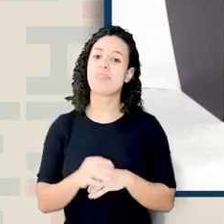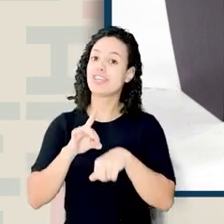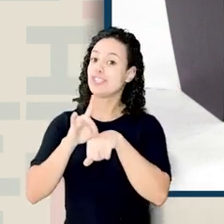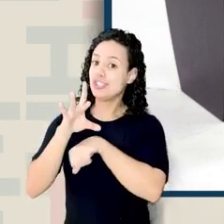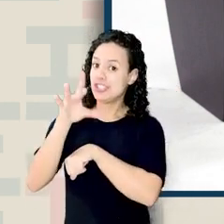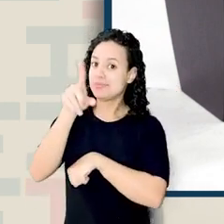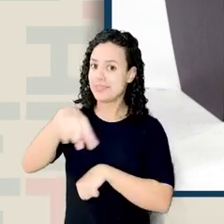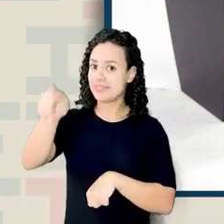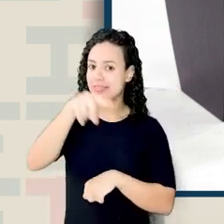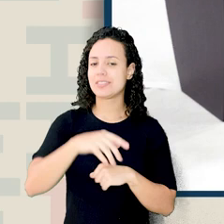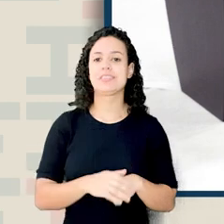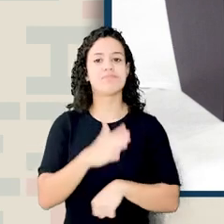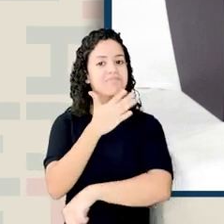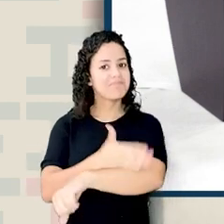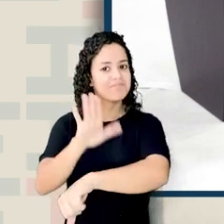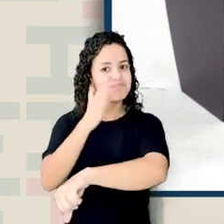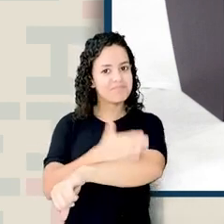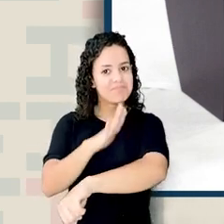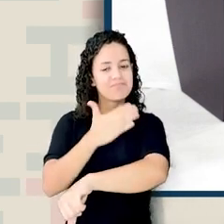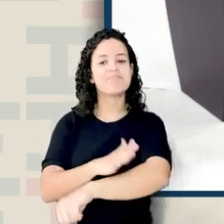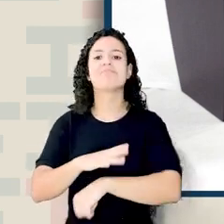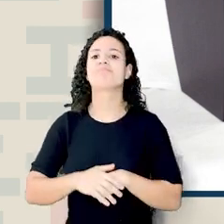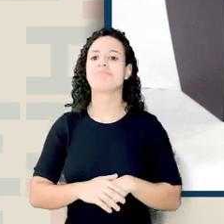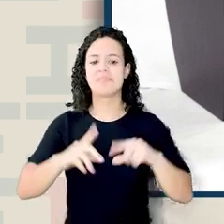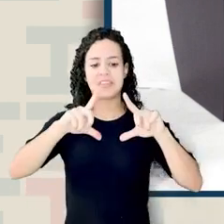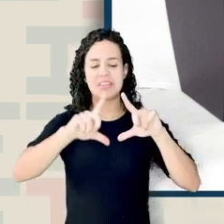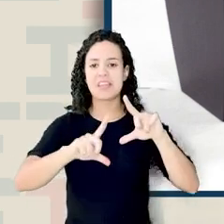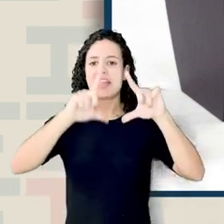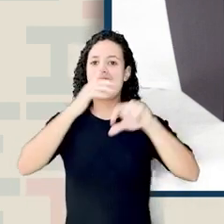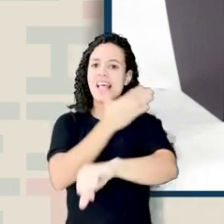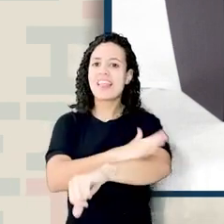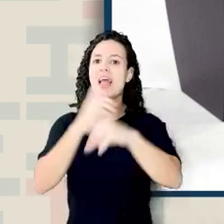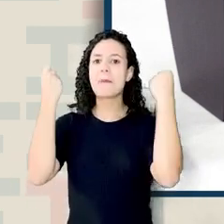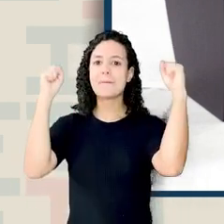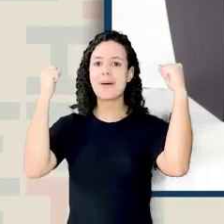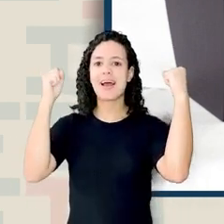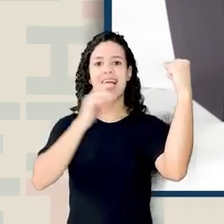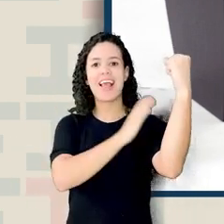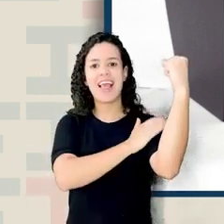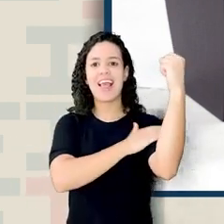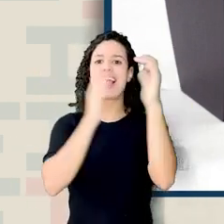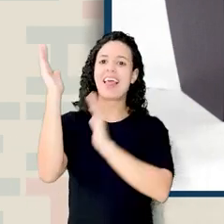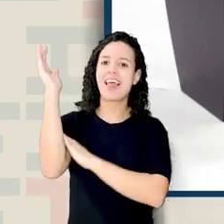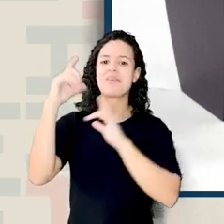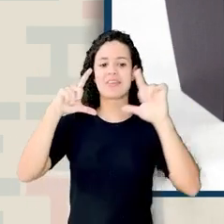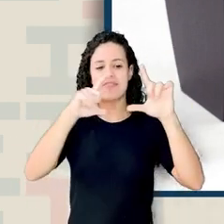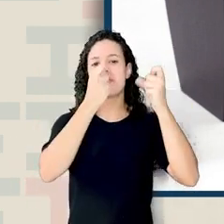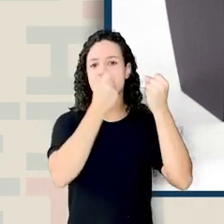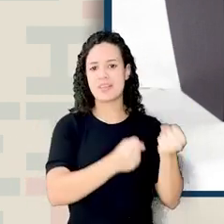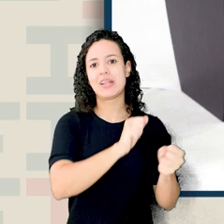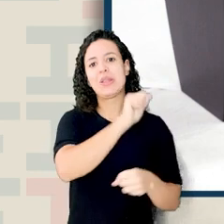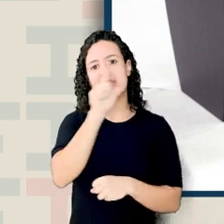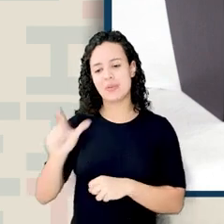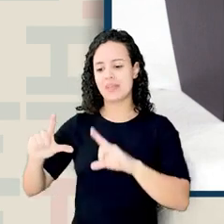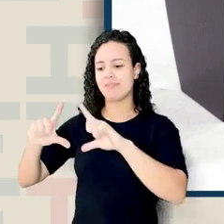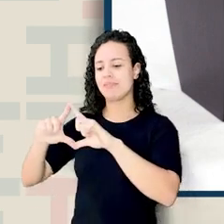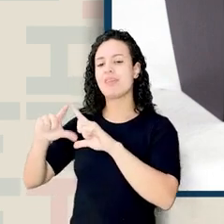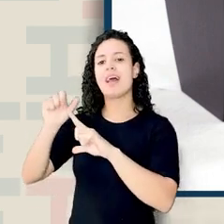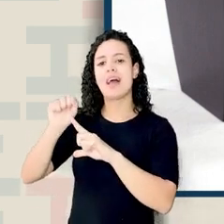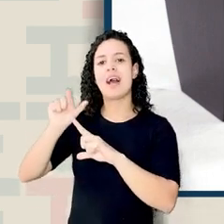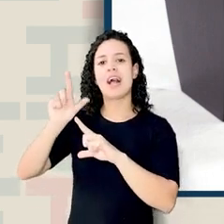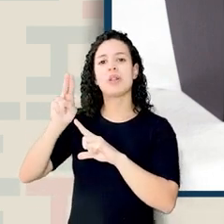dica aí, treina, bota o braço para malhar, porque o ferro ele é muito mais pesado do que o triângulo de